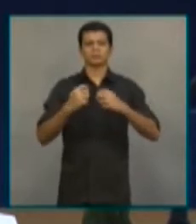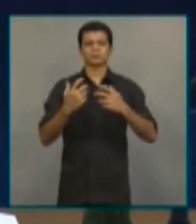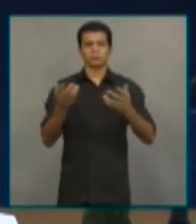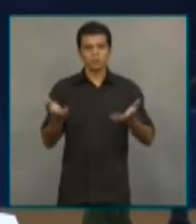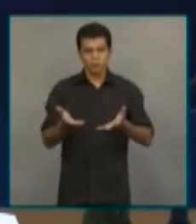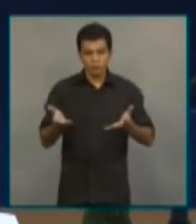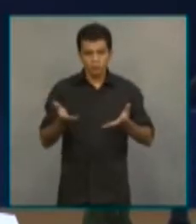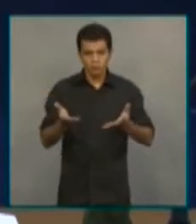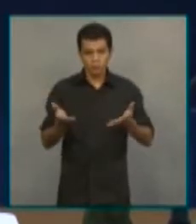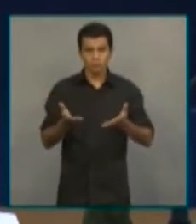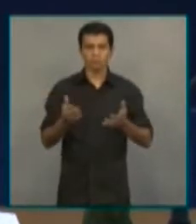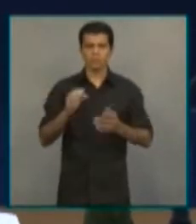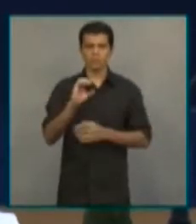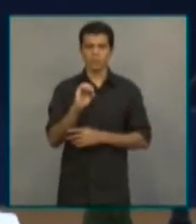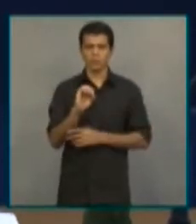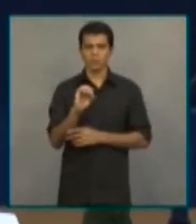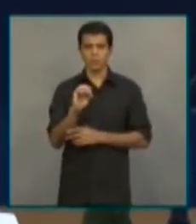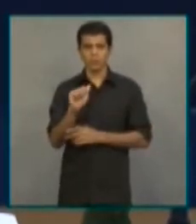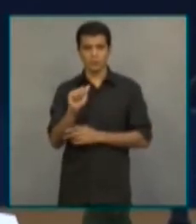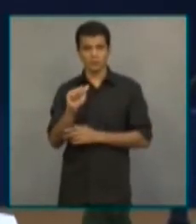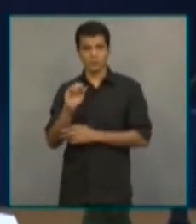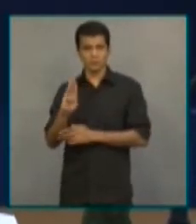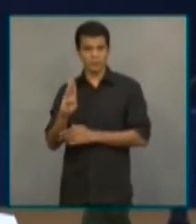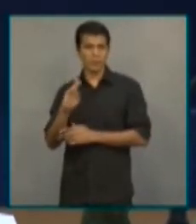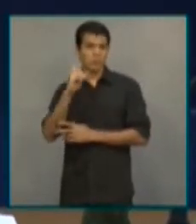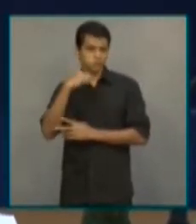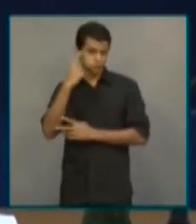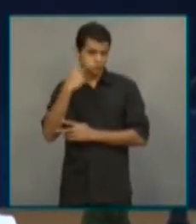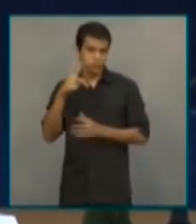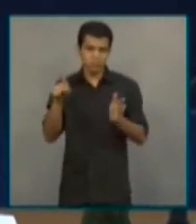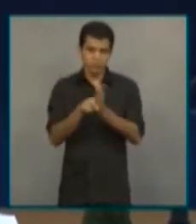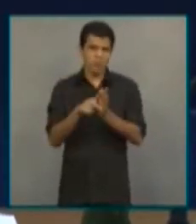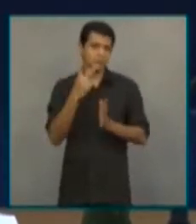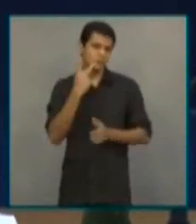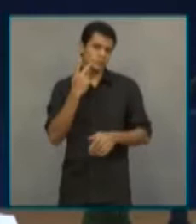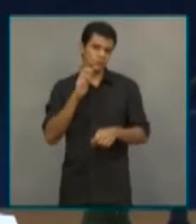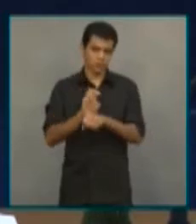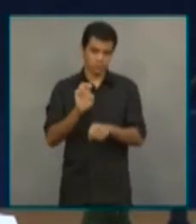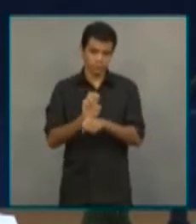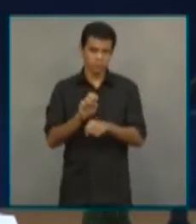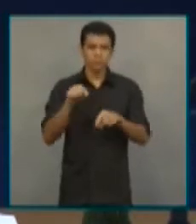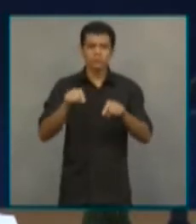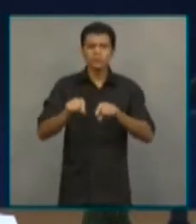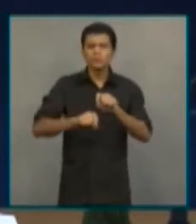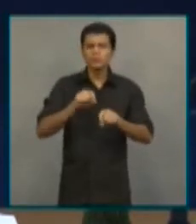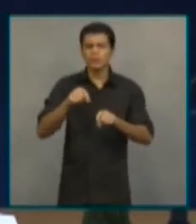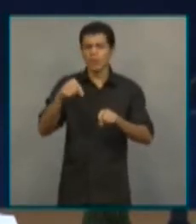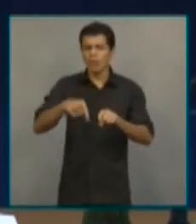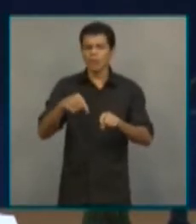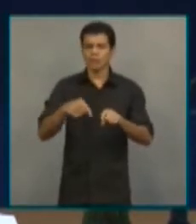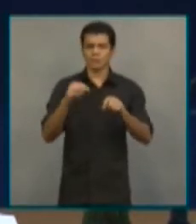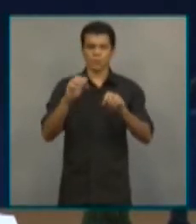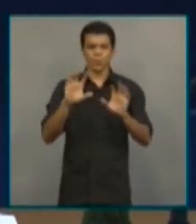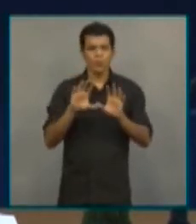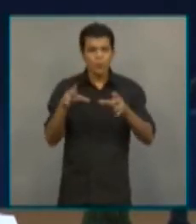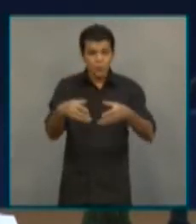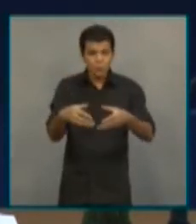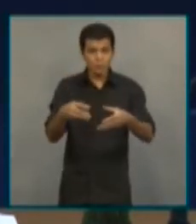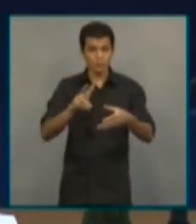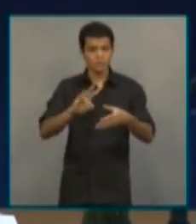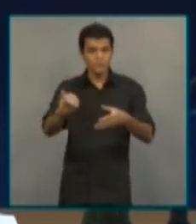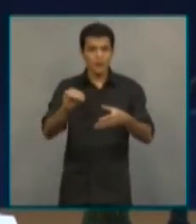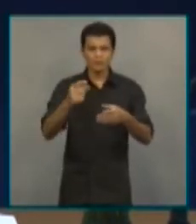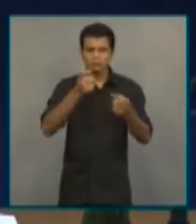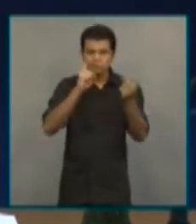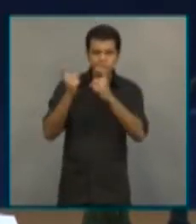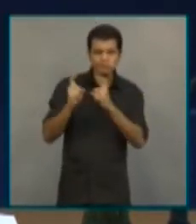Para nós é uma oportunidade, já que essa comissão trata justamente de onde os